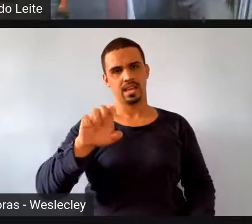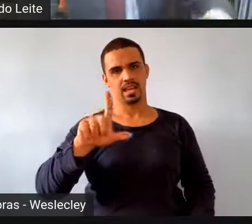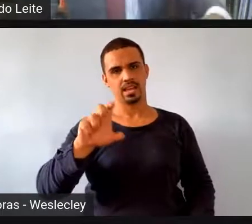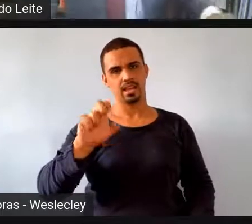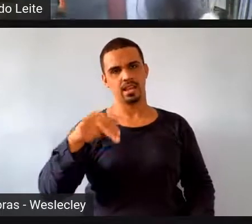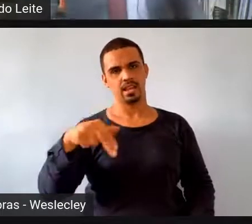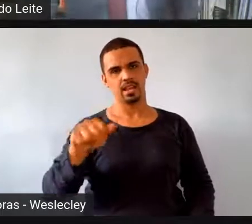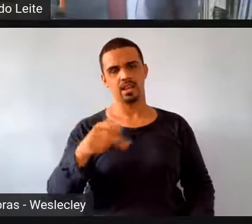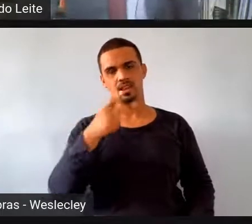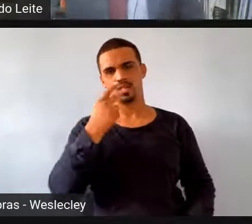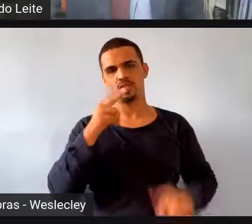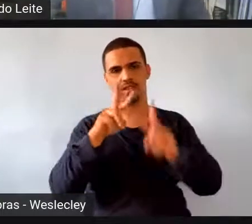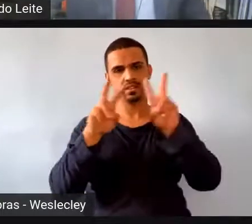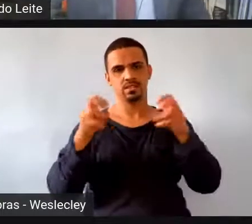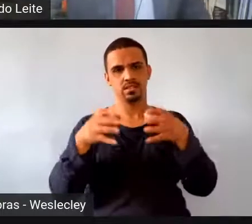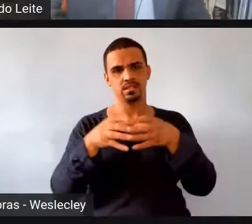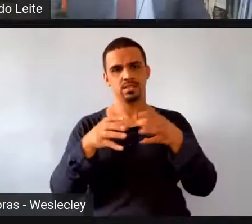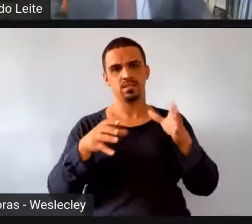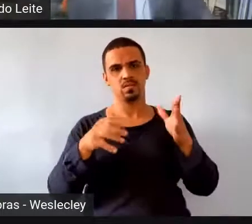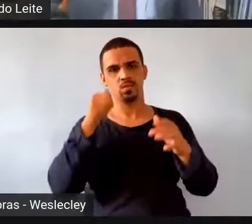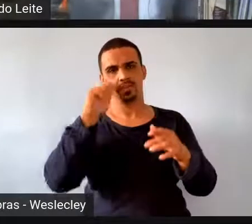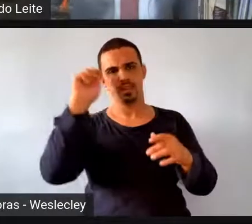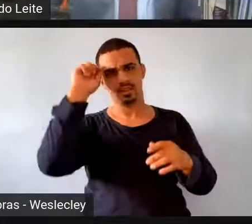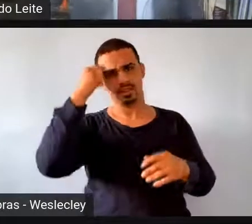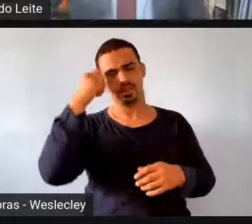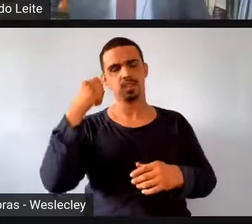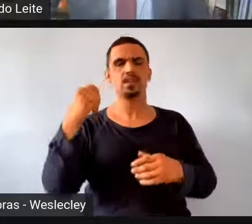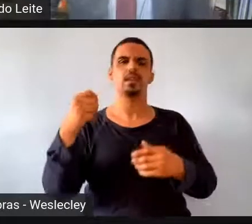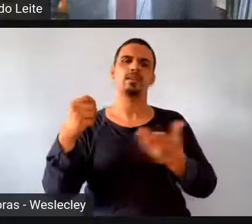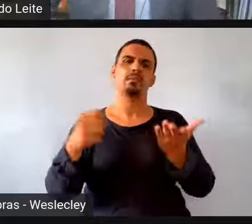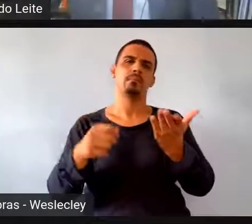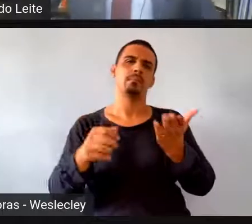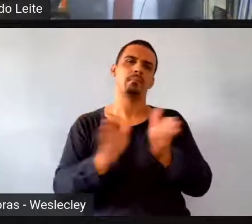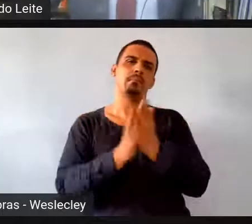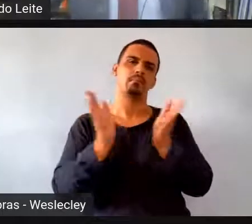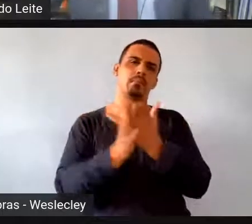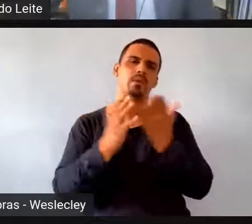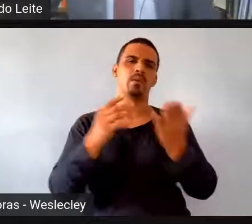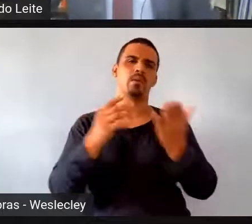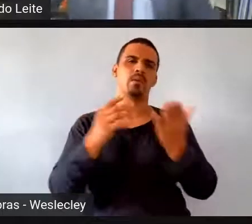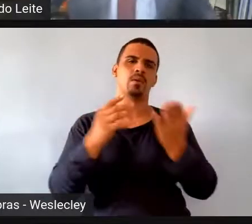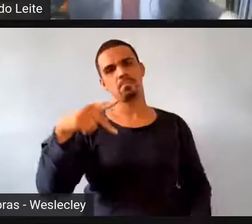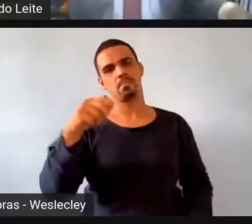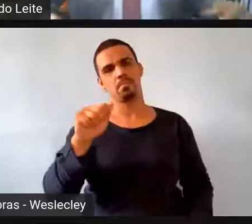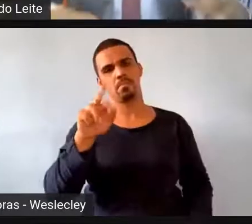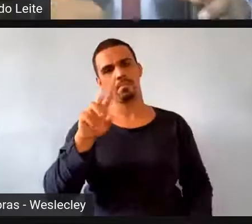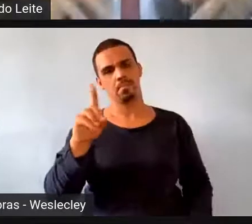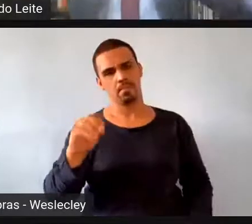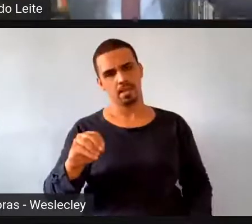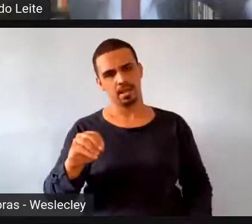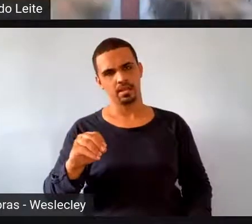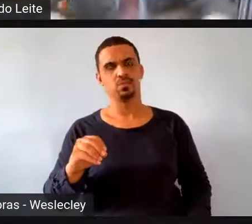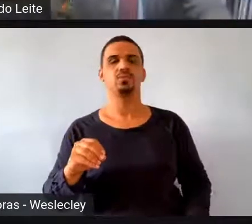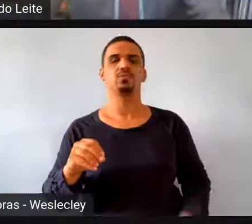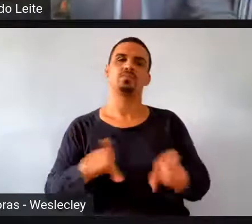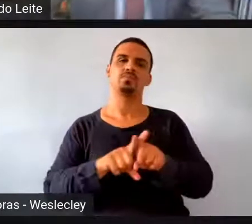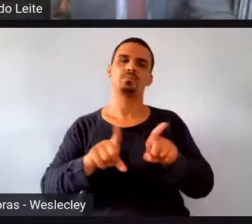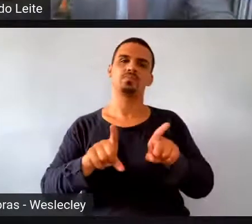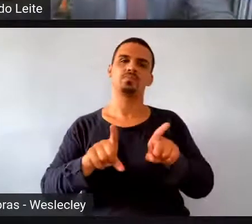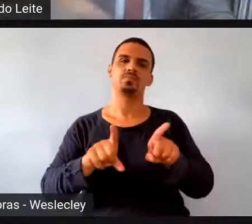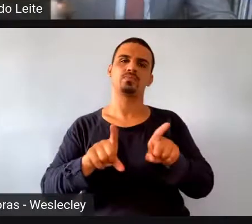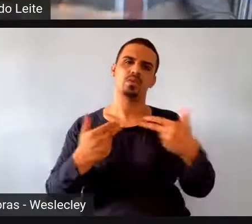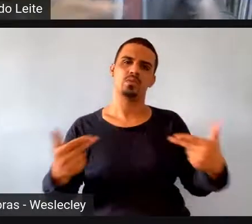Mulheres, negros, pardos, pobres, sempre excluídos devido ao domínio dos grandes caciques políticos que acabam controlando